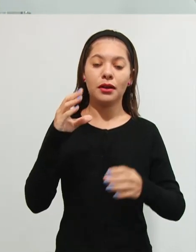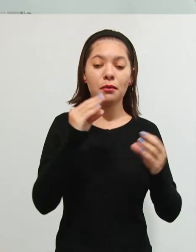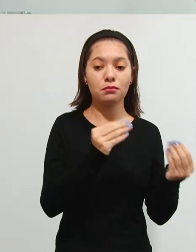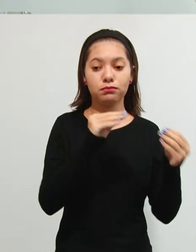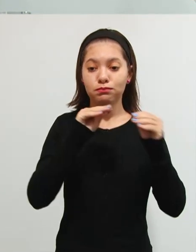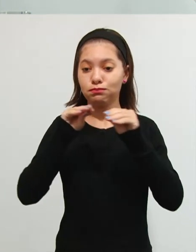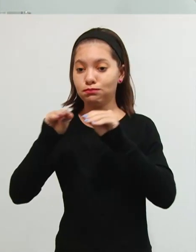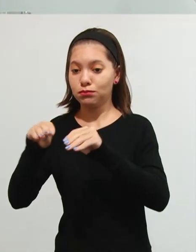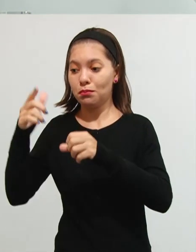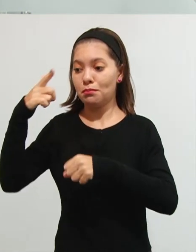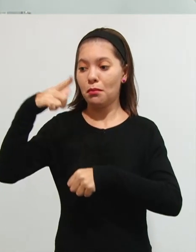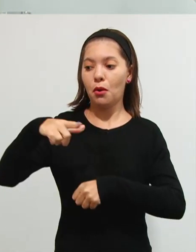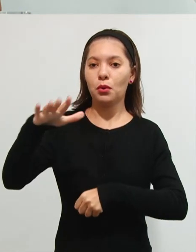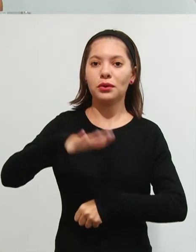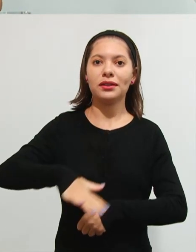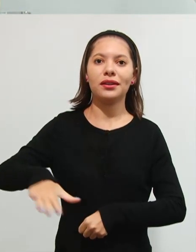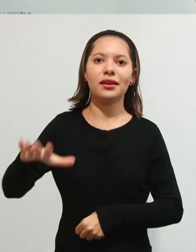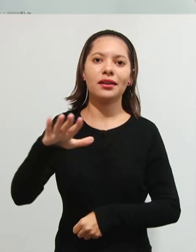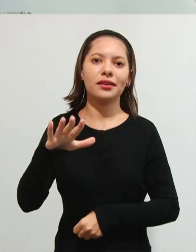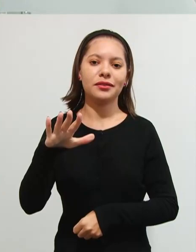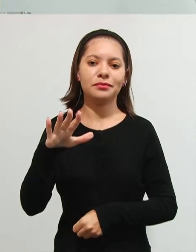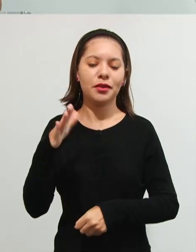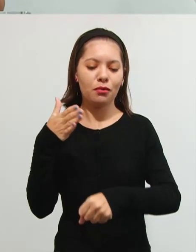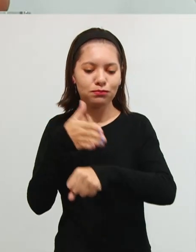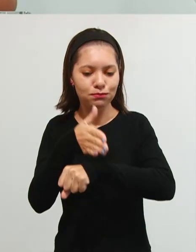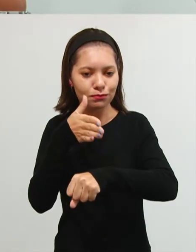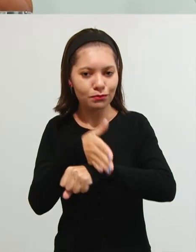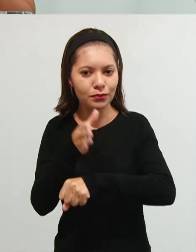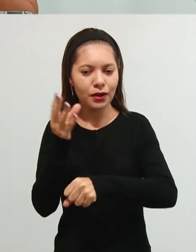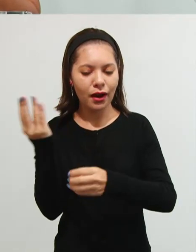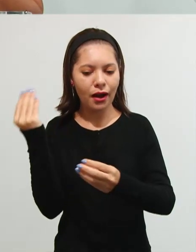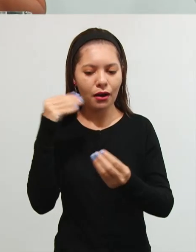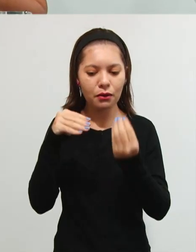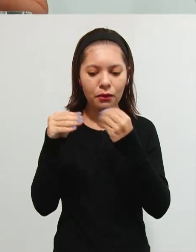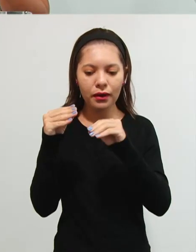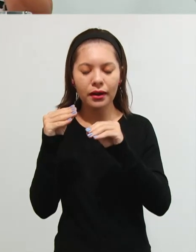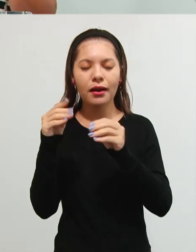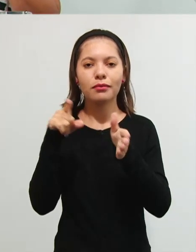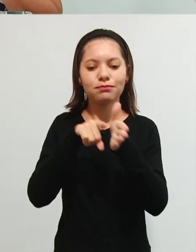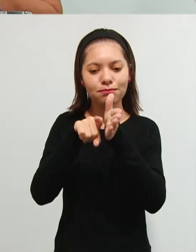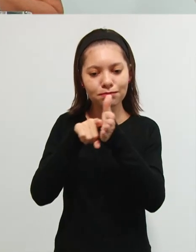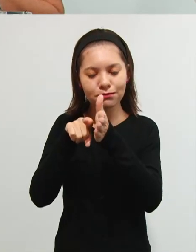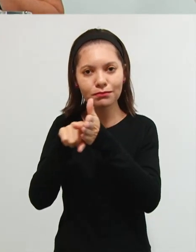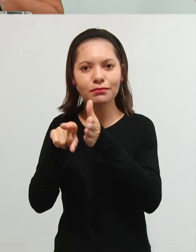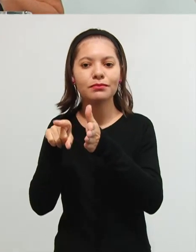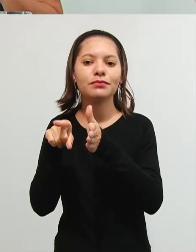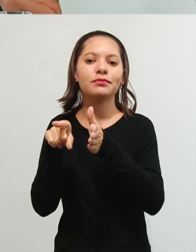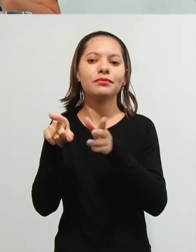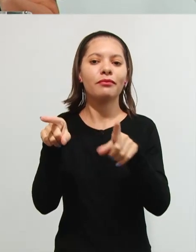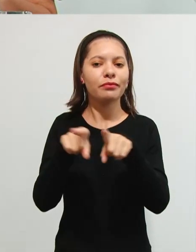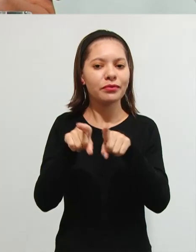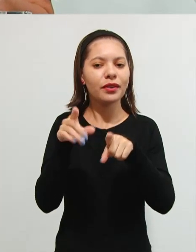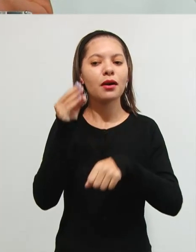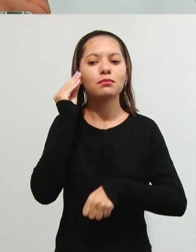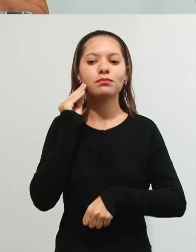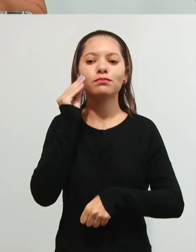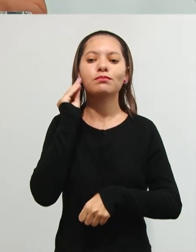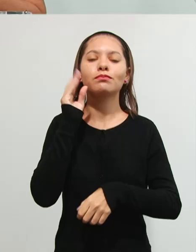uma outra área onde ele pudesse implementar as pesquisas e as proposições que ele já havia,